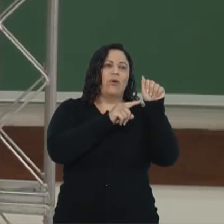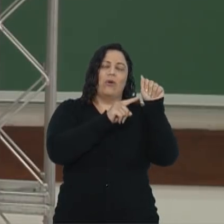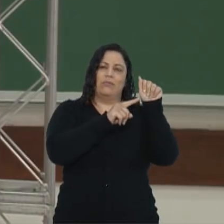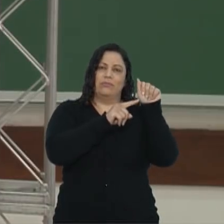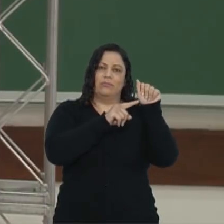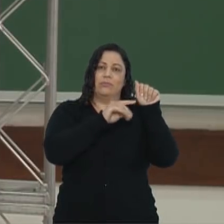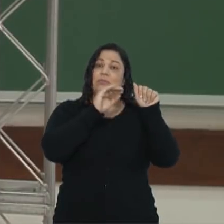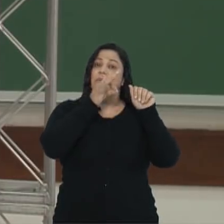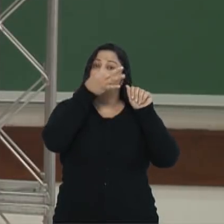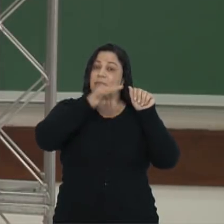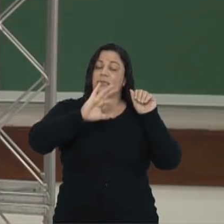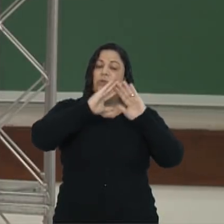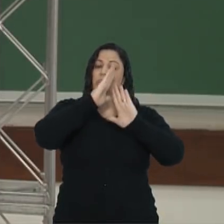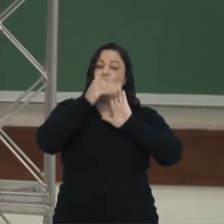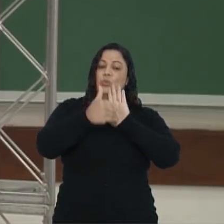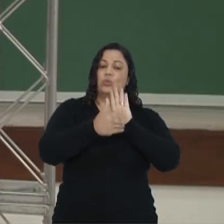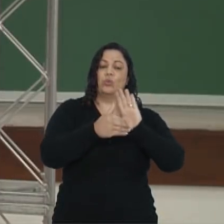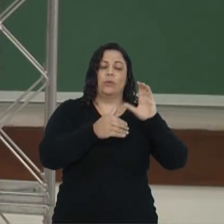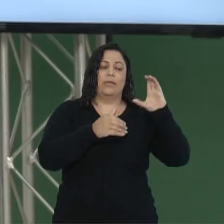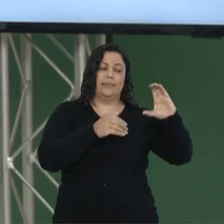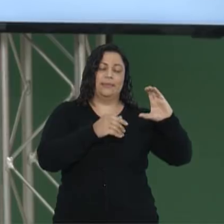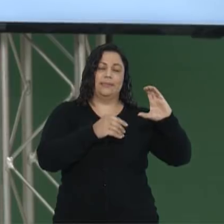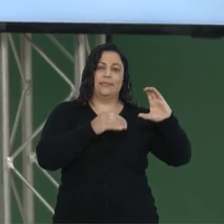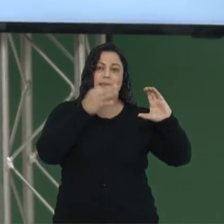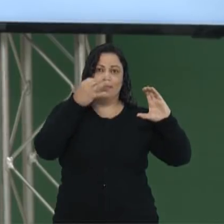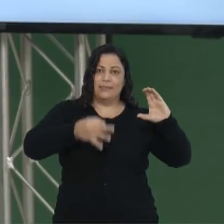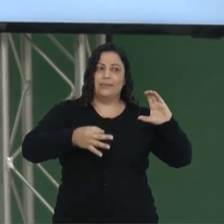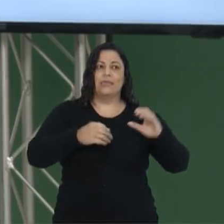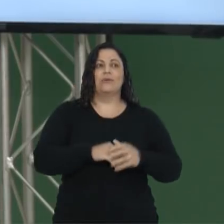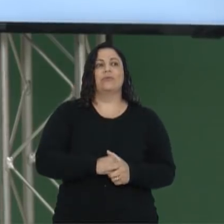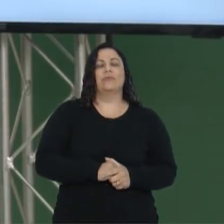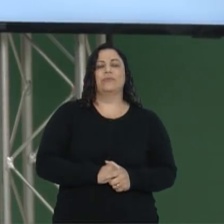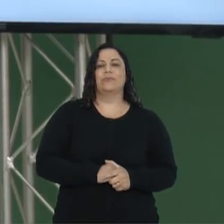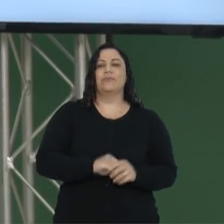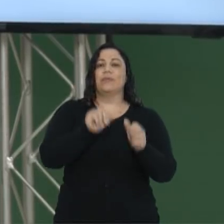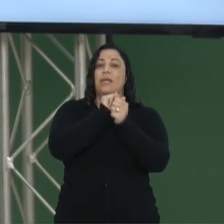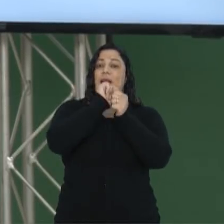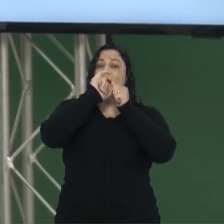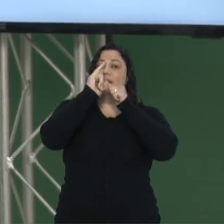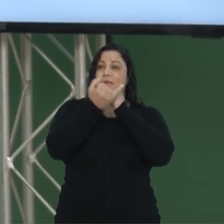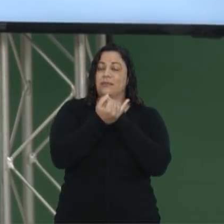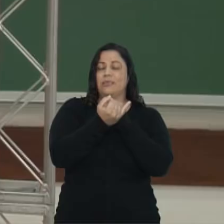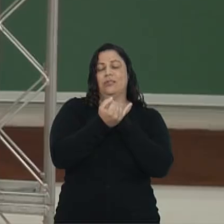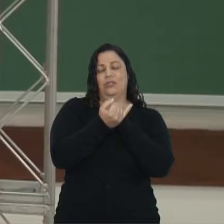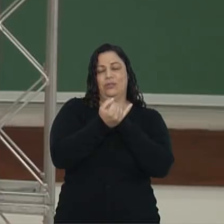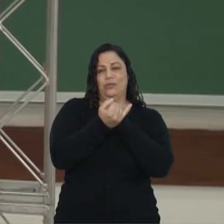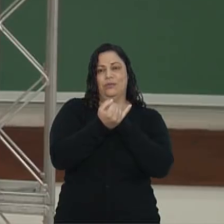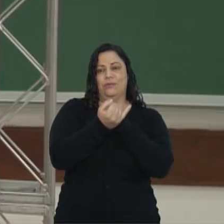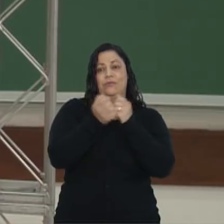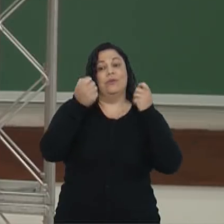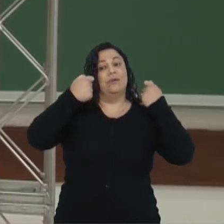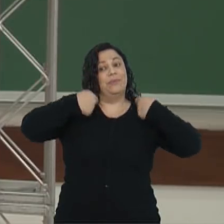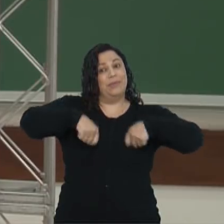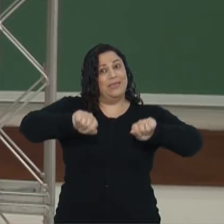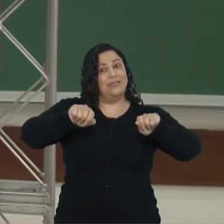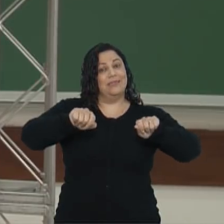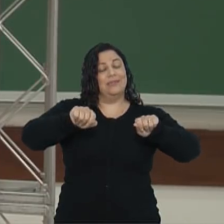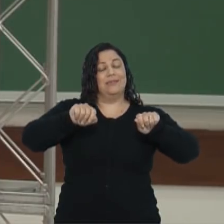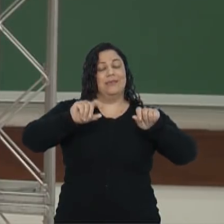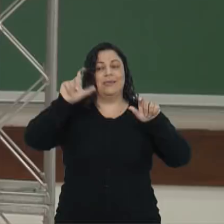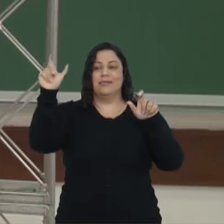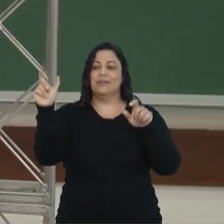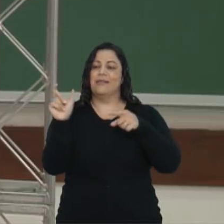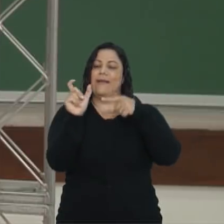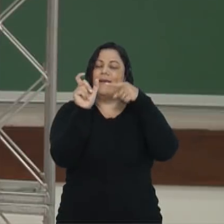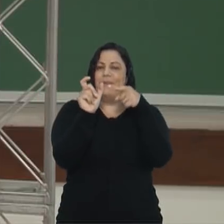as alternativas, né? Então, veja, desleal é um adjetivo que exige preposição a e, então, a